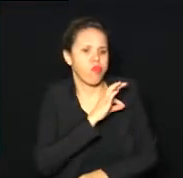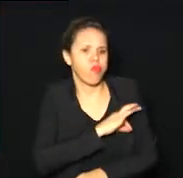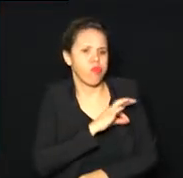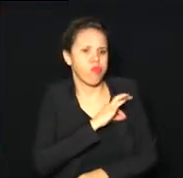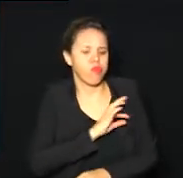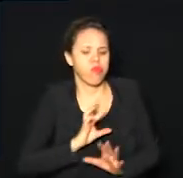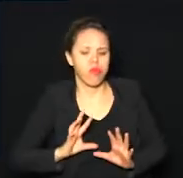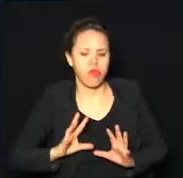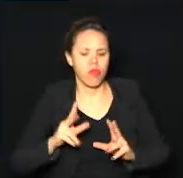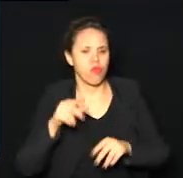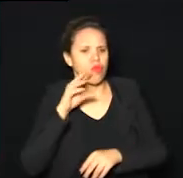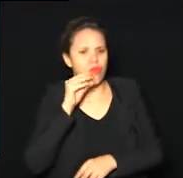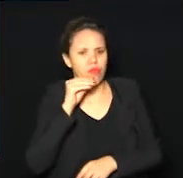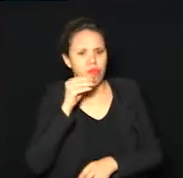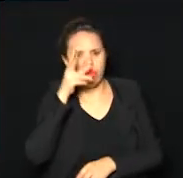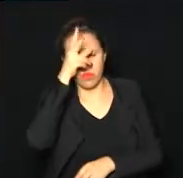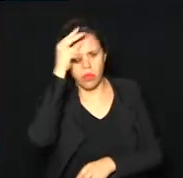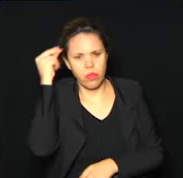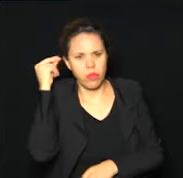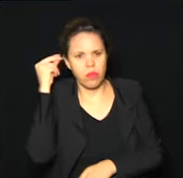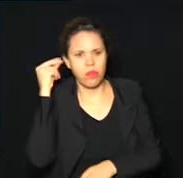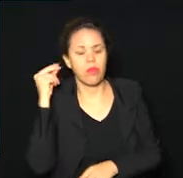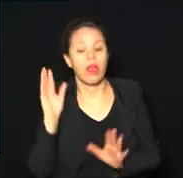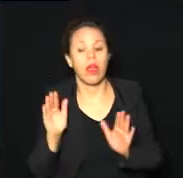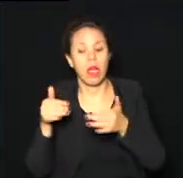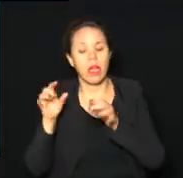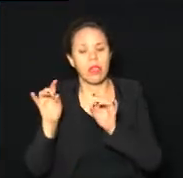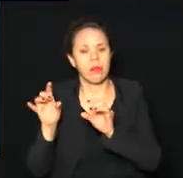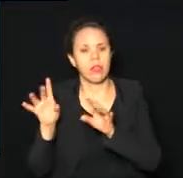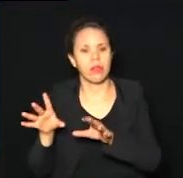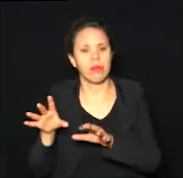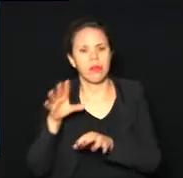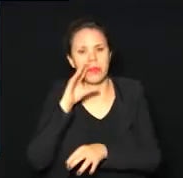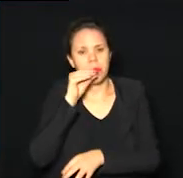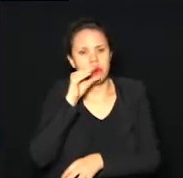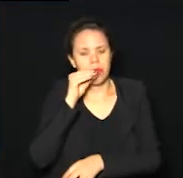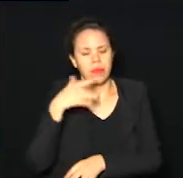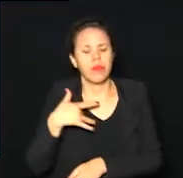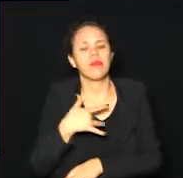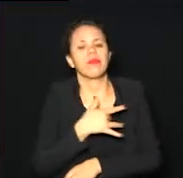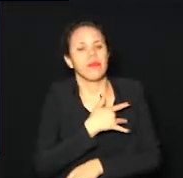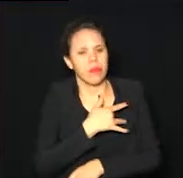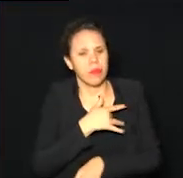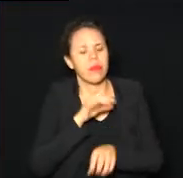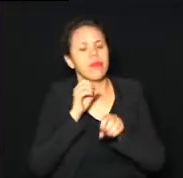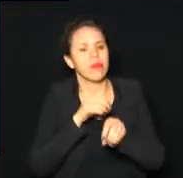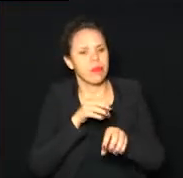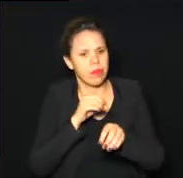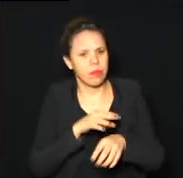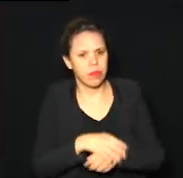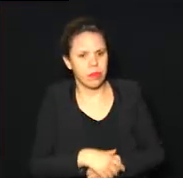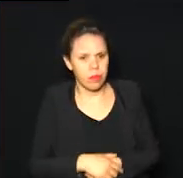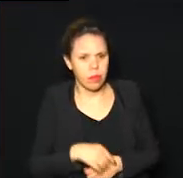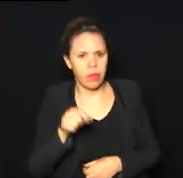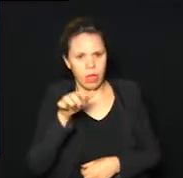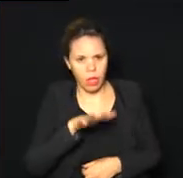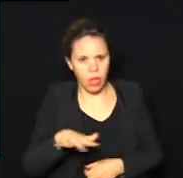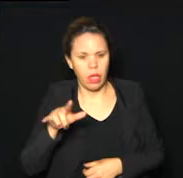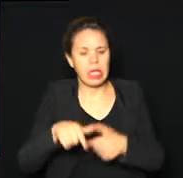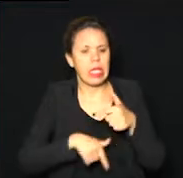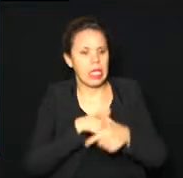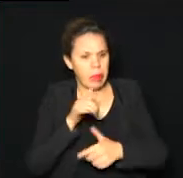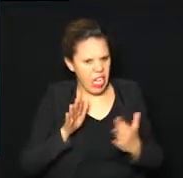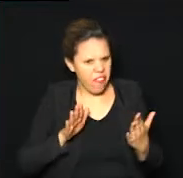dos trabalhadores do serviço público, em especial os trabalhadores da saúde e da educação, que esses estão na ponta